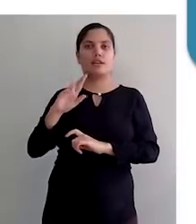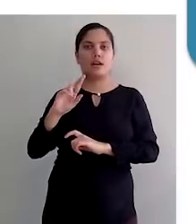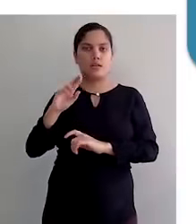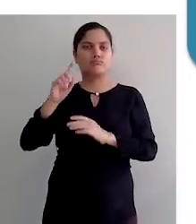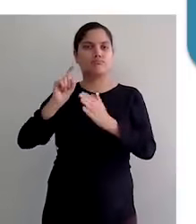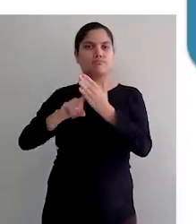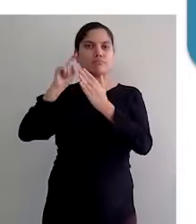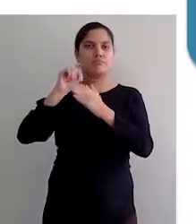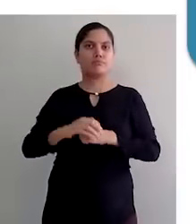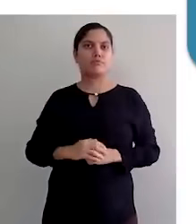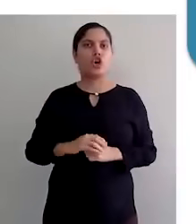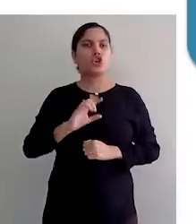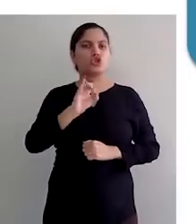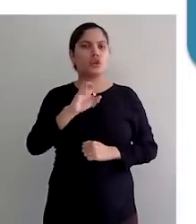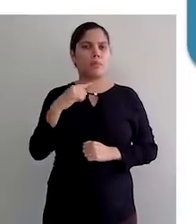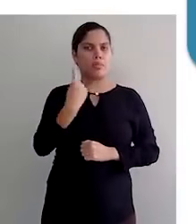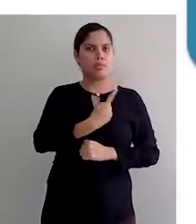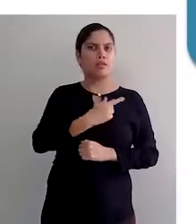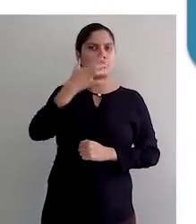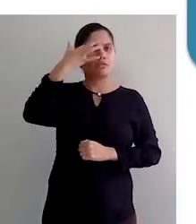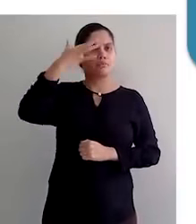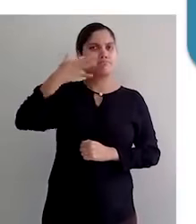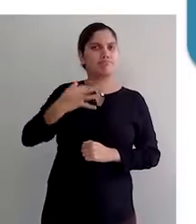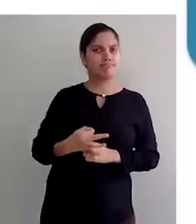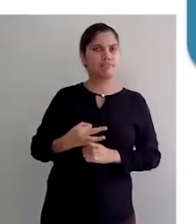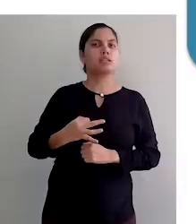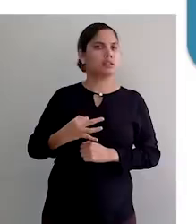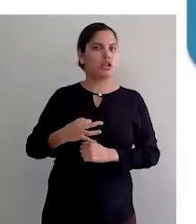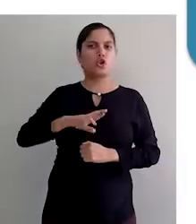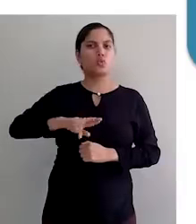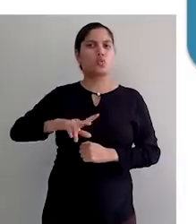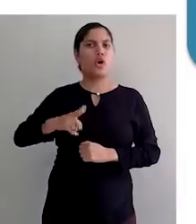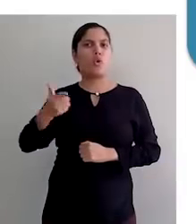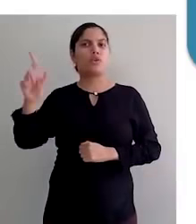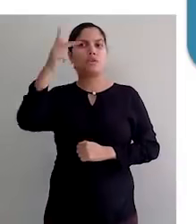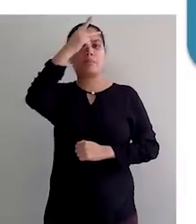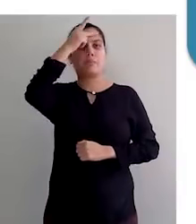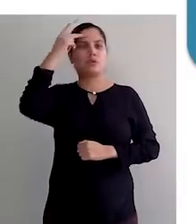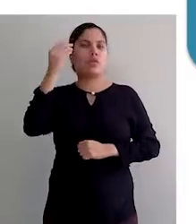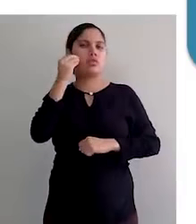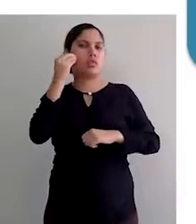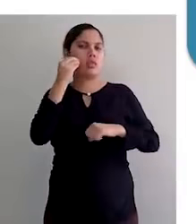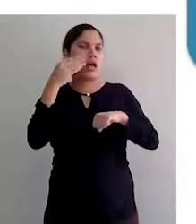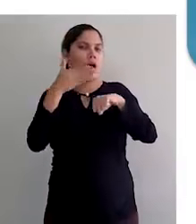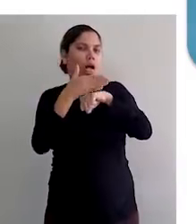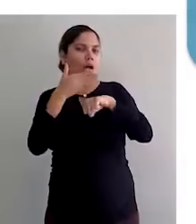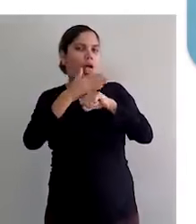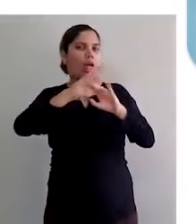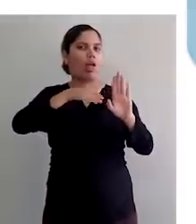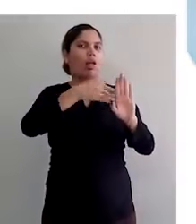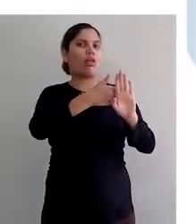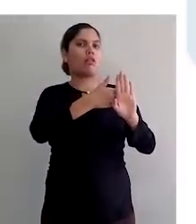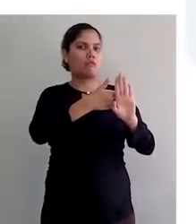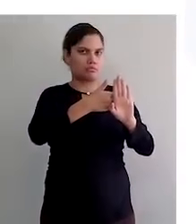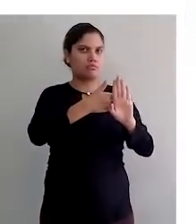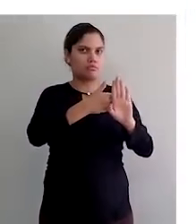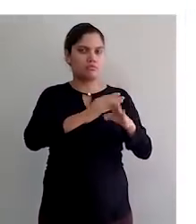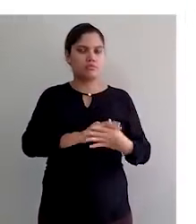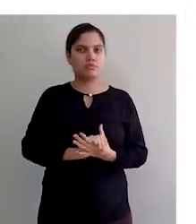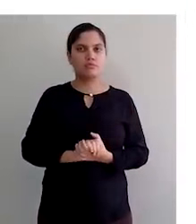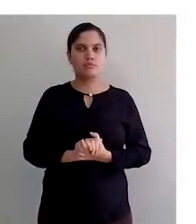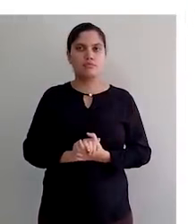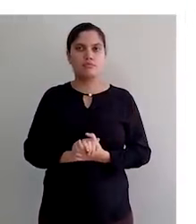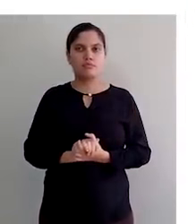Somente para termos certeza que não é outra pessoa tentando acessar os seus dados.